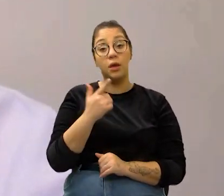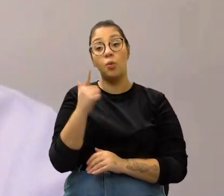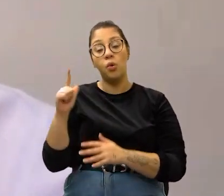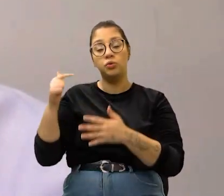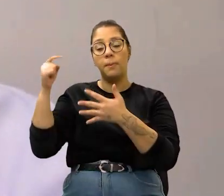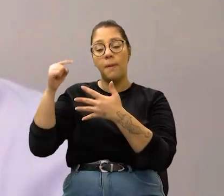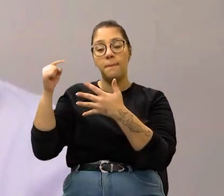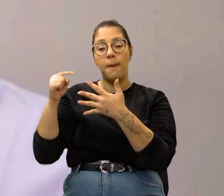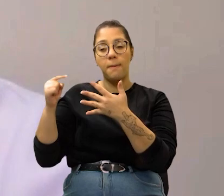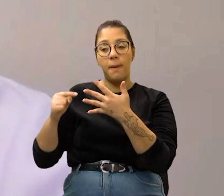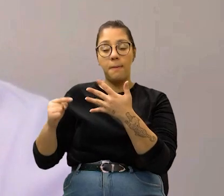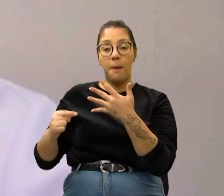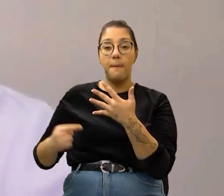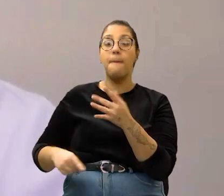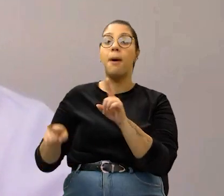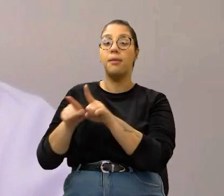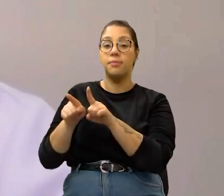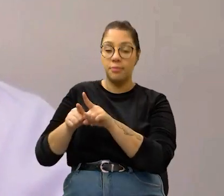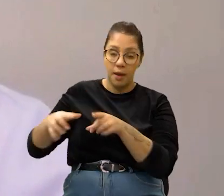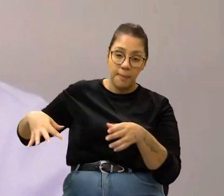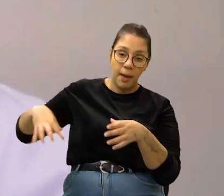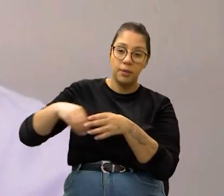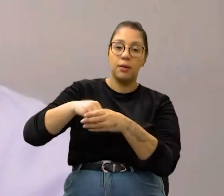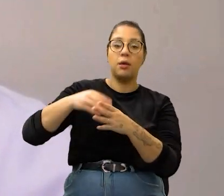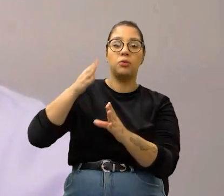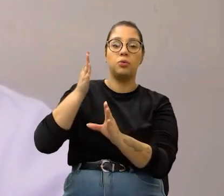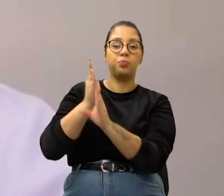sinais, eles também fazem parte do diagnóstico.